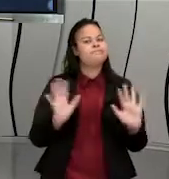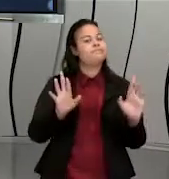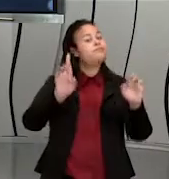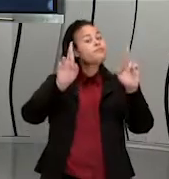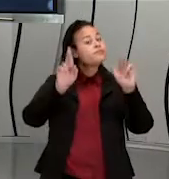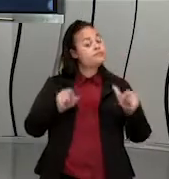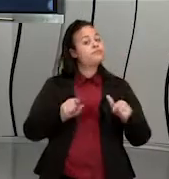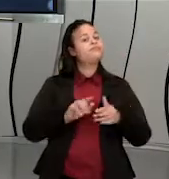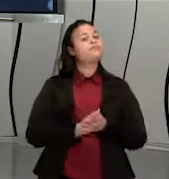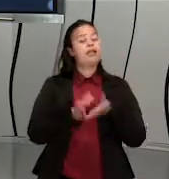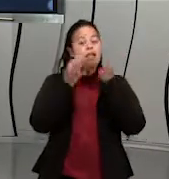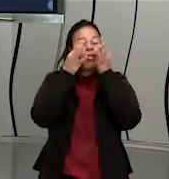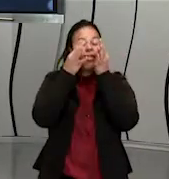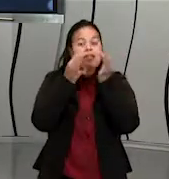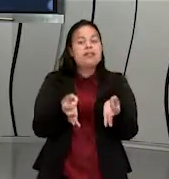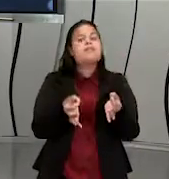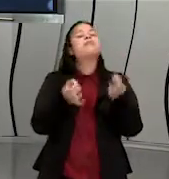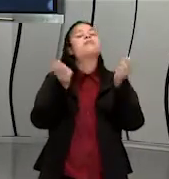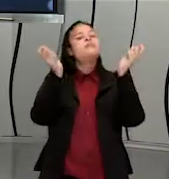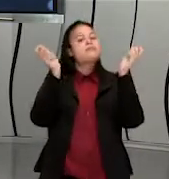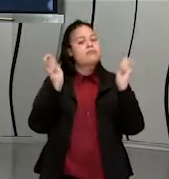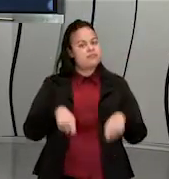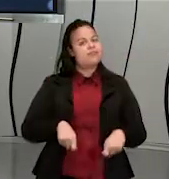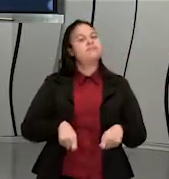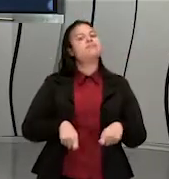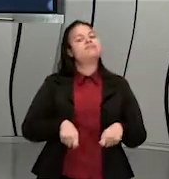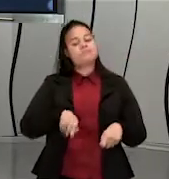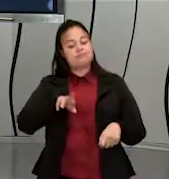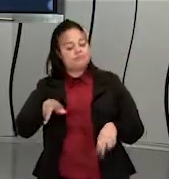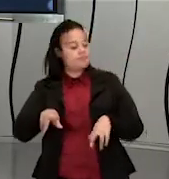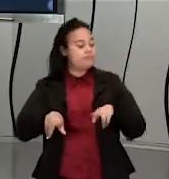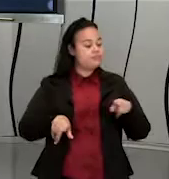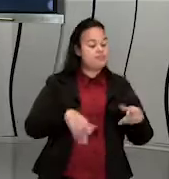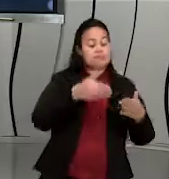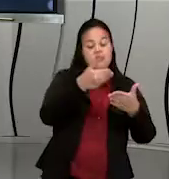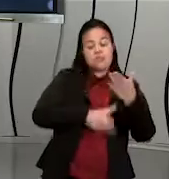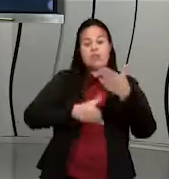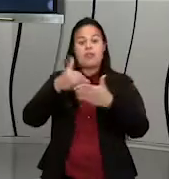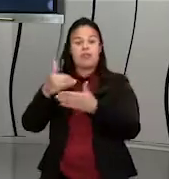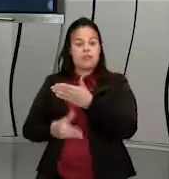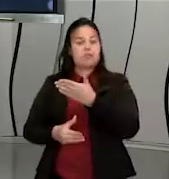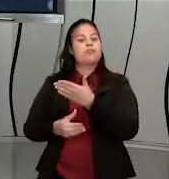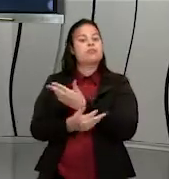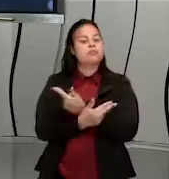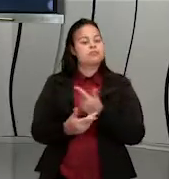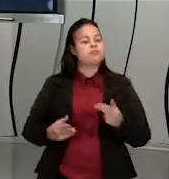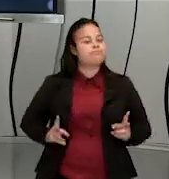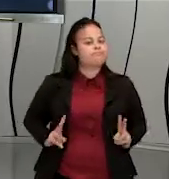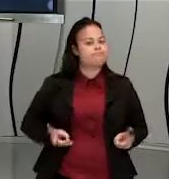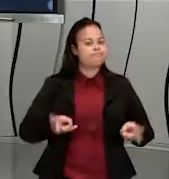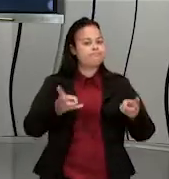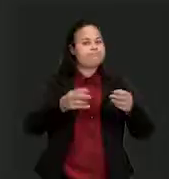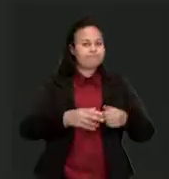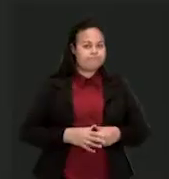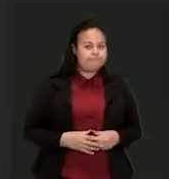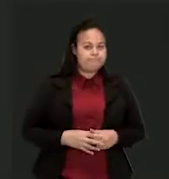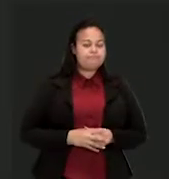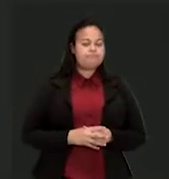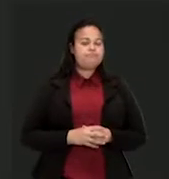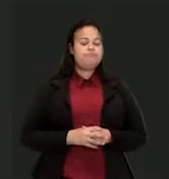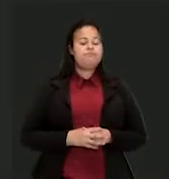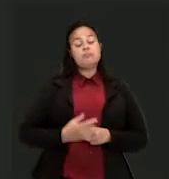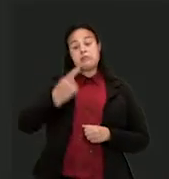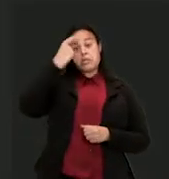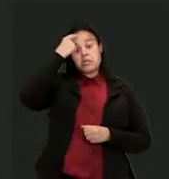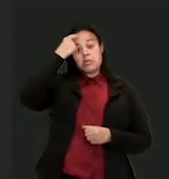que estar atentando para esses valores, esses descontos e essas coisas sucessivas. Então vamos lá. Vamos pensar de